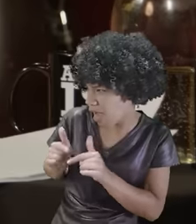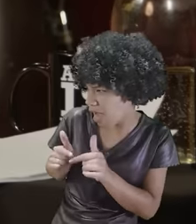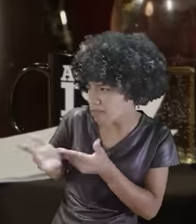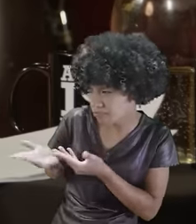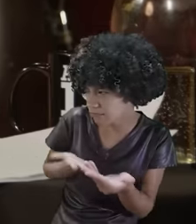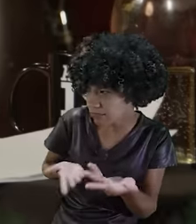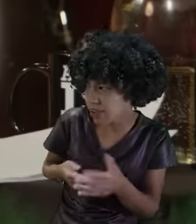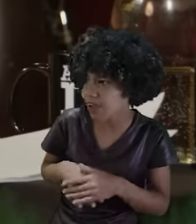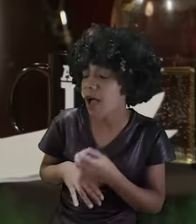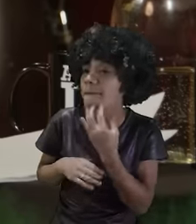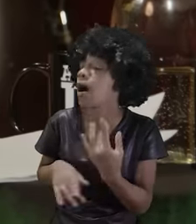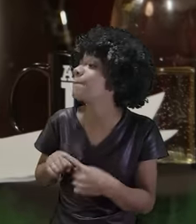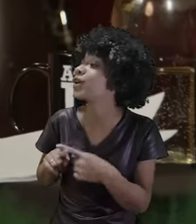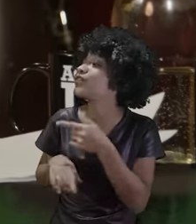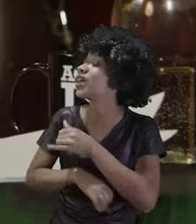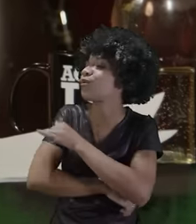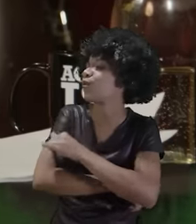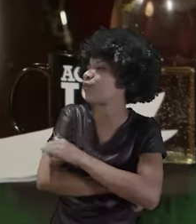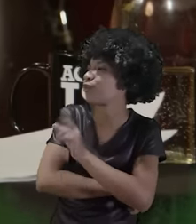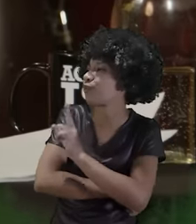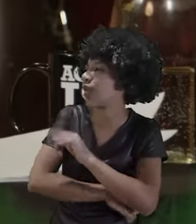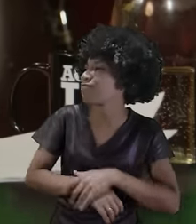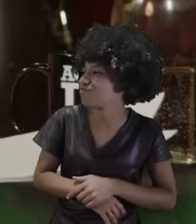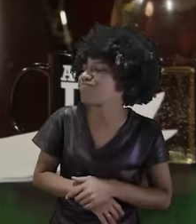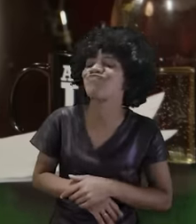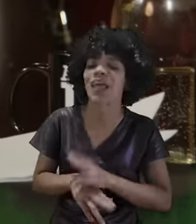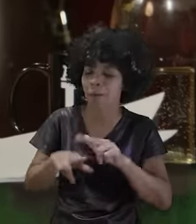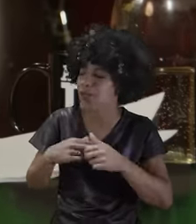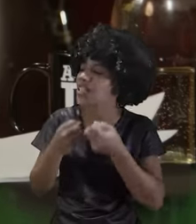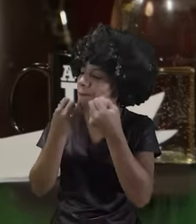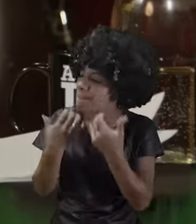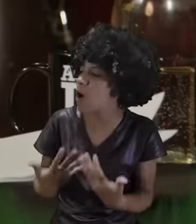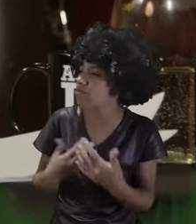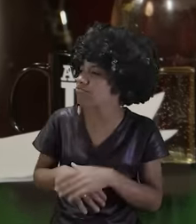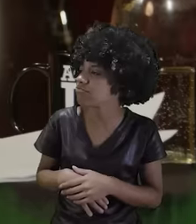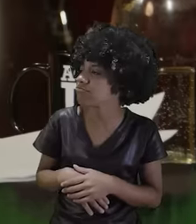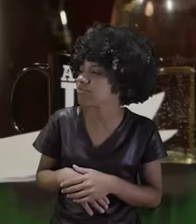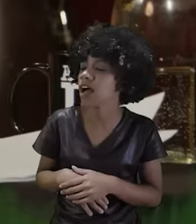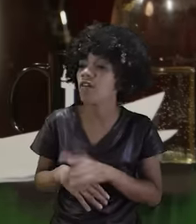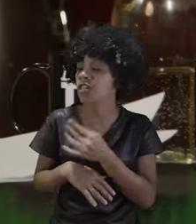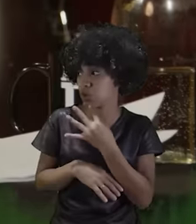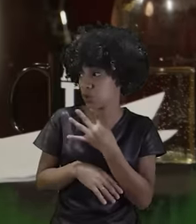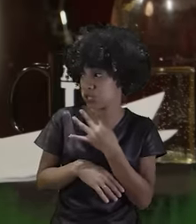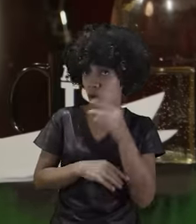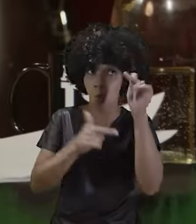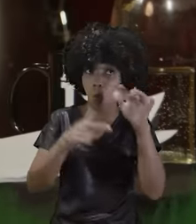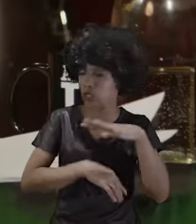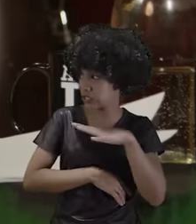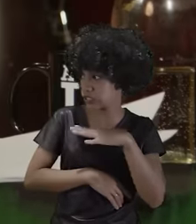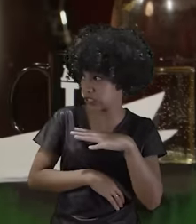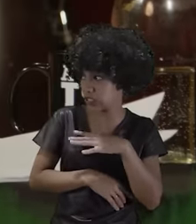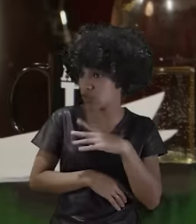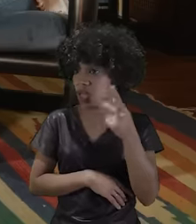você falar bença por quê Porque você não é carioca você me manda no seu fala bem você já conheceu outra cidade